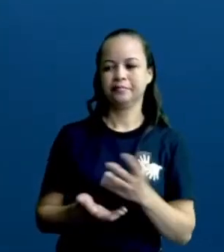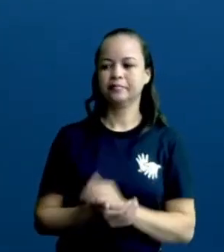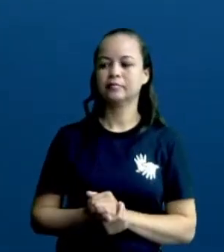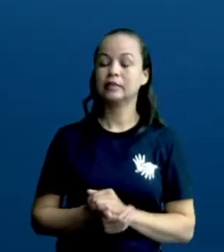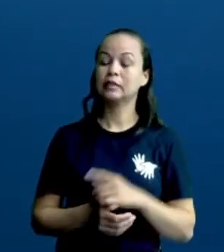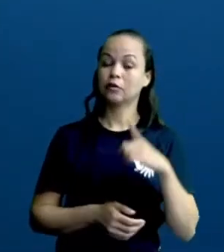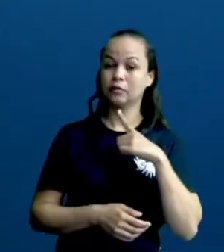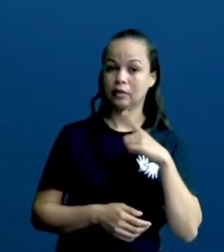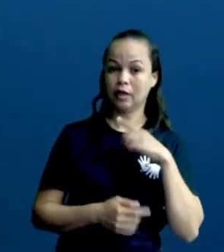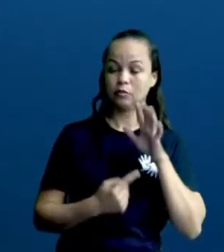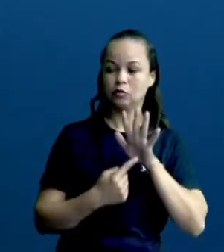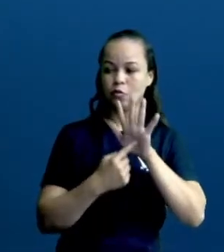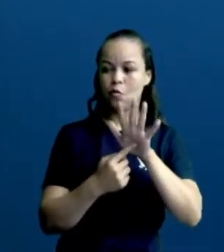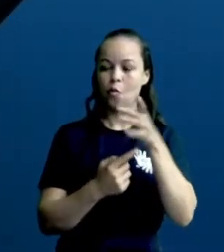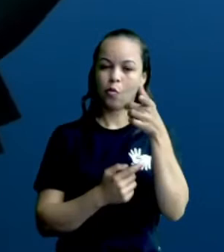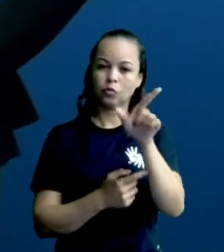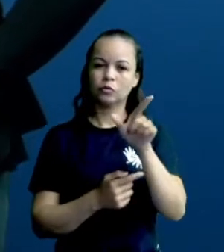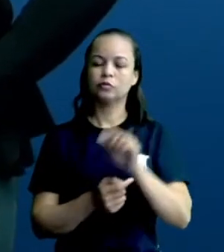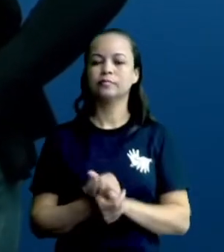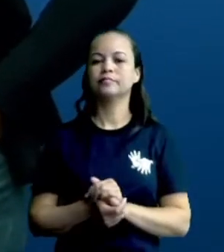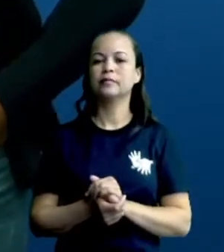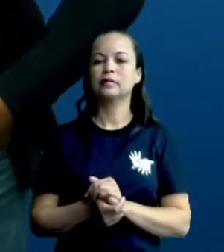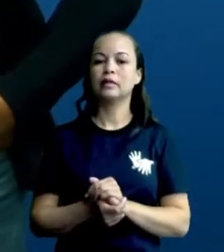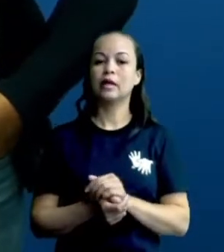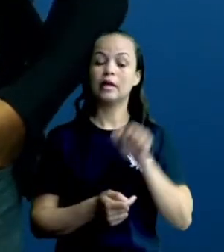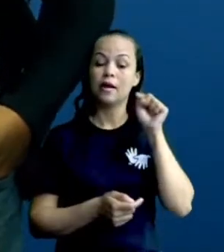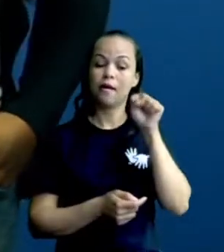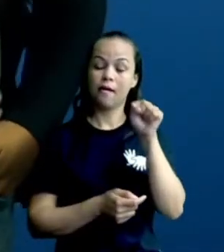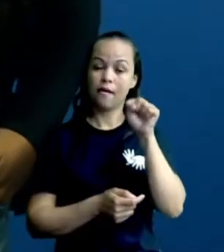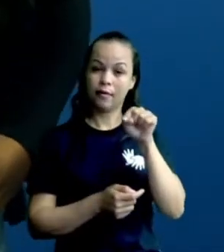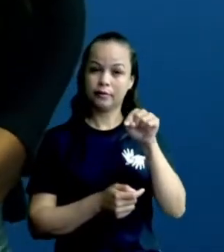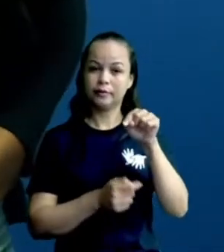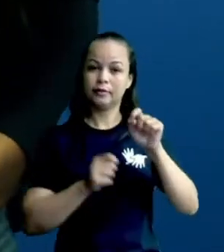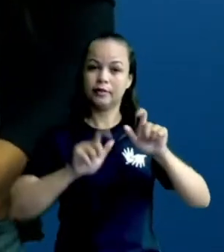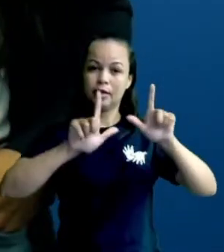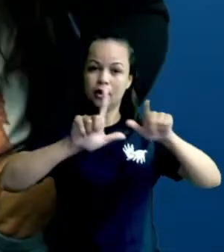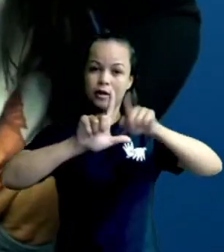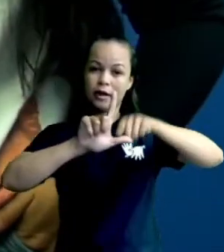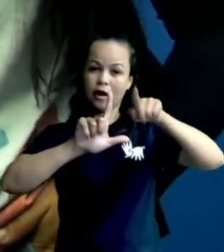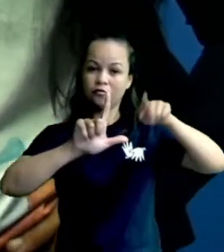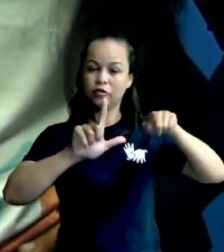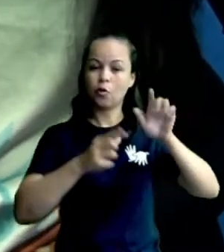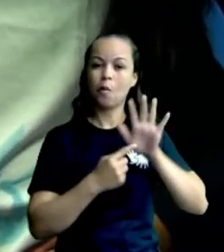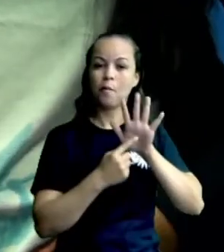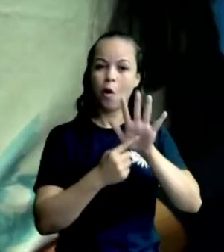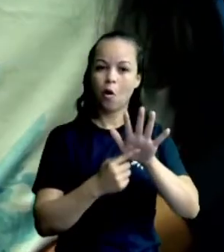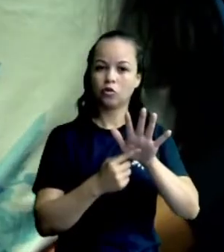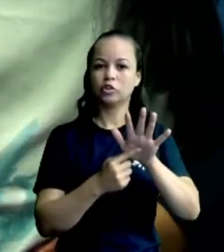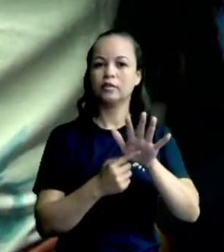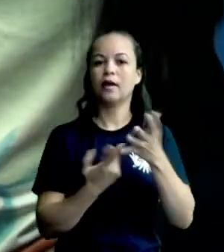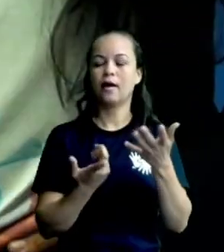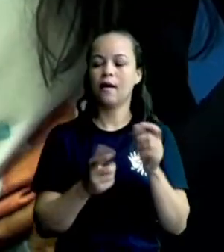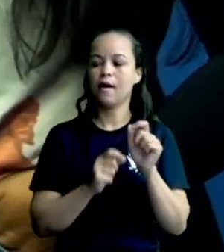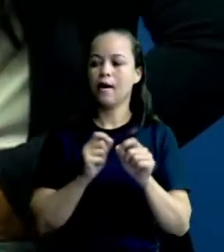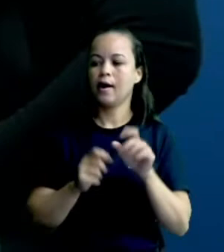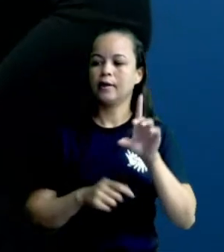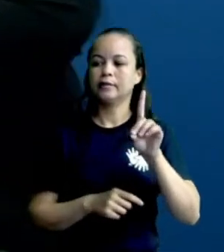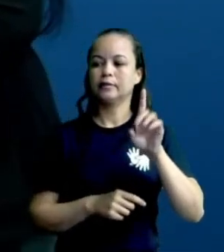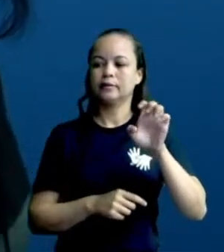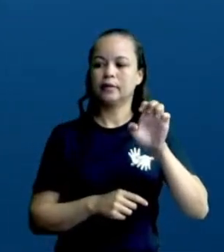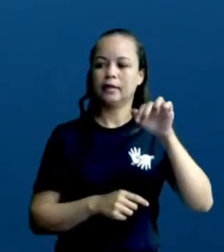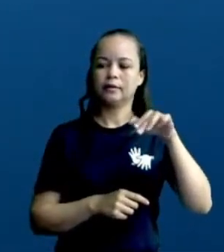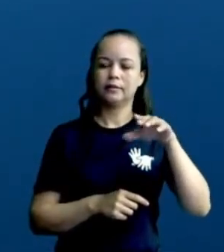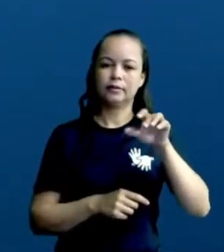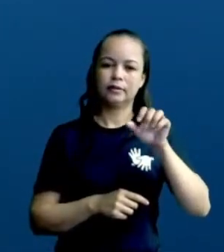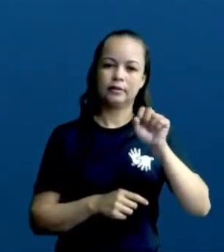nós temos um outro gráfico. E esse gráfico, ele demonstra a densidade, tá certo? Antes de mostrar